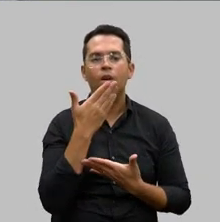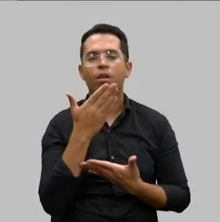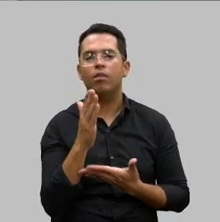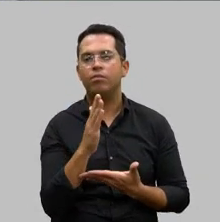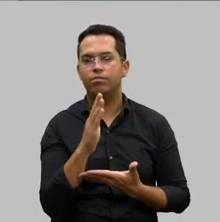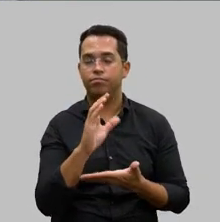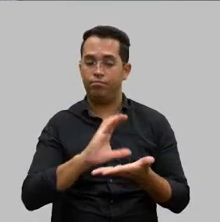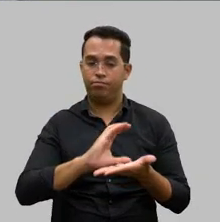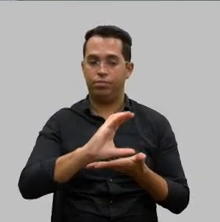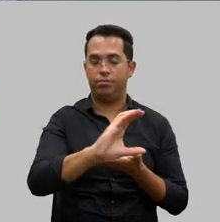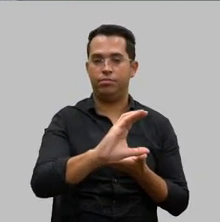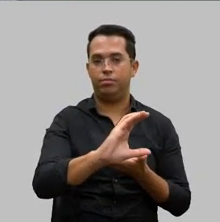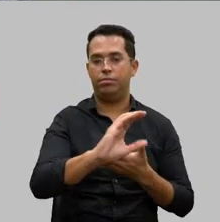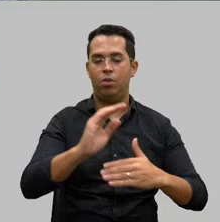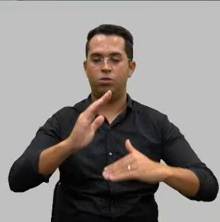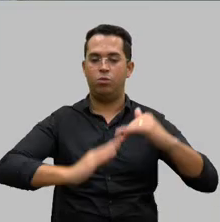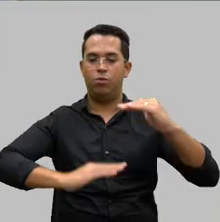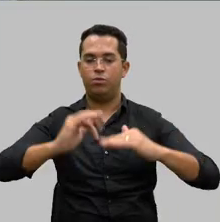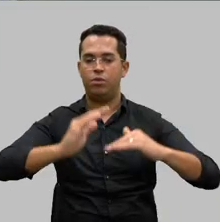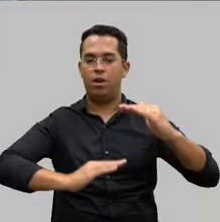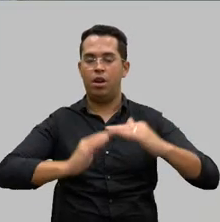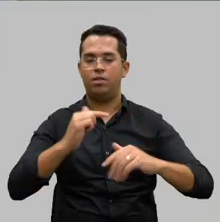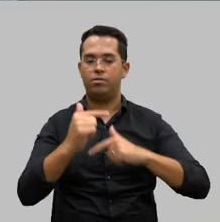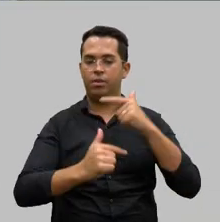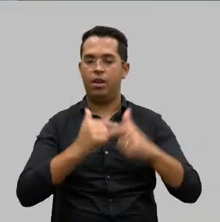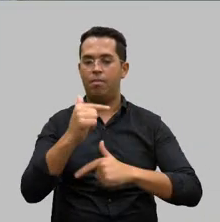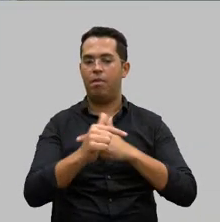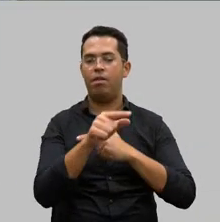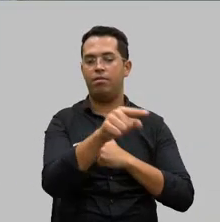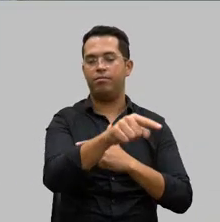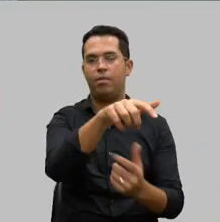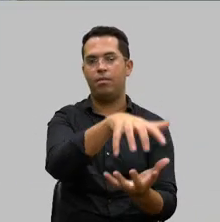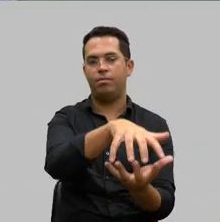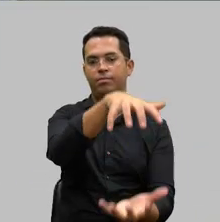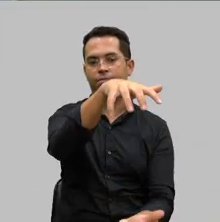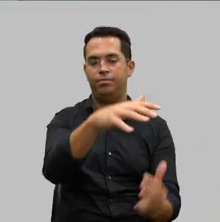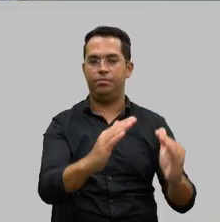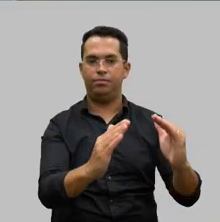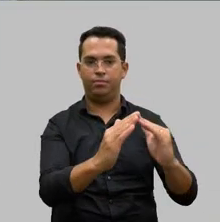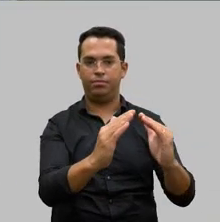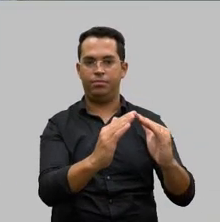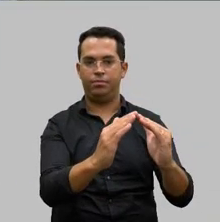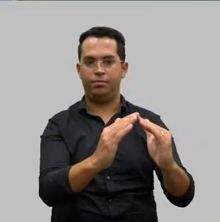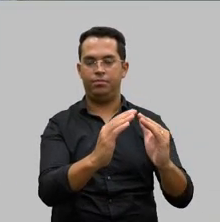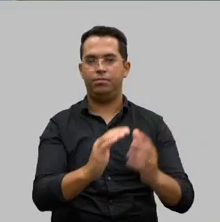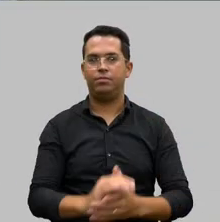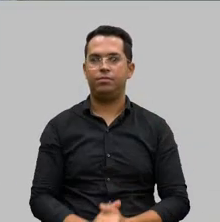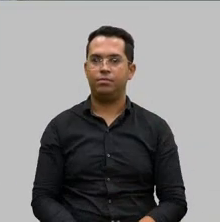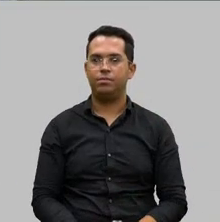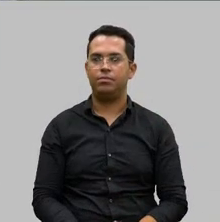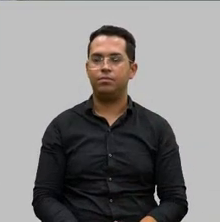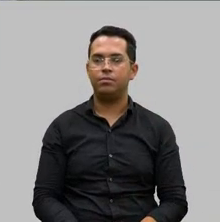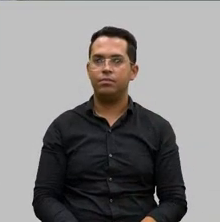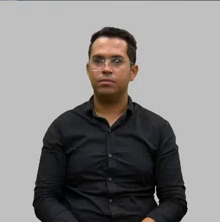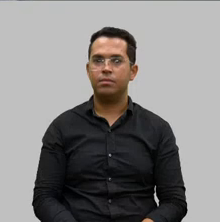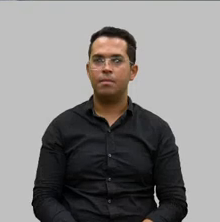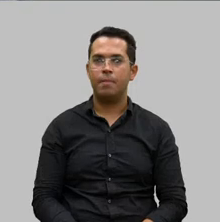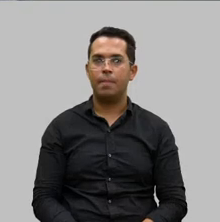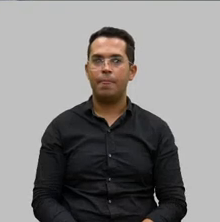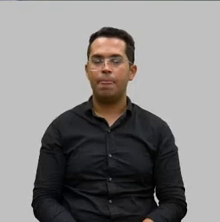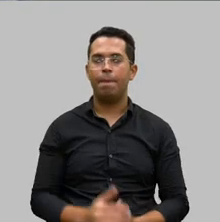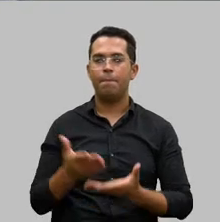setor Então são questionamentos que nós trazemos aqui para esse momento eu passo a palavra agora ao Alace eh Ferreira